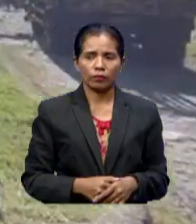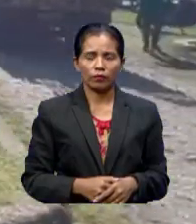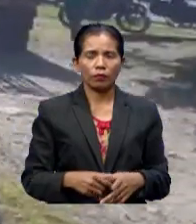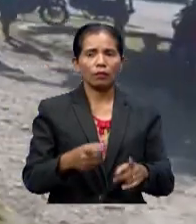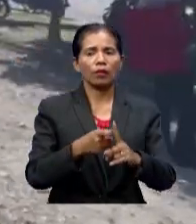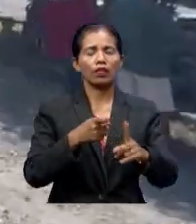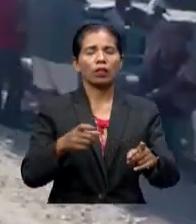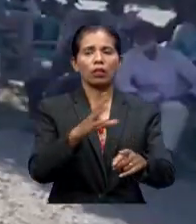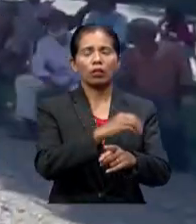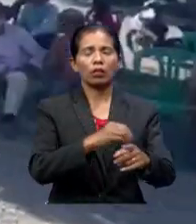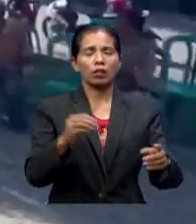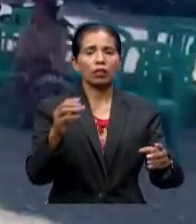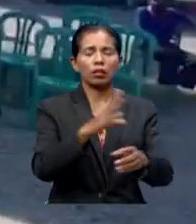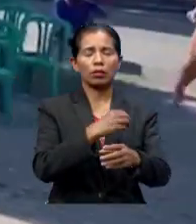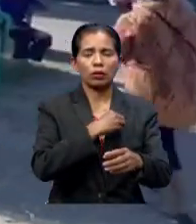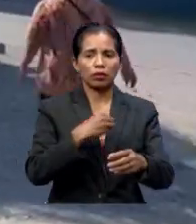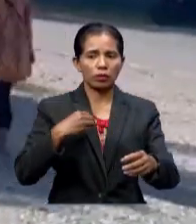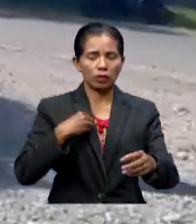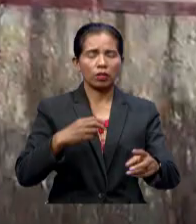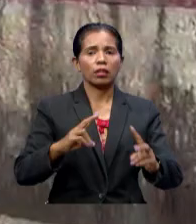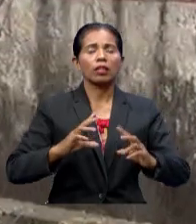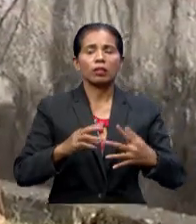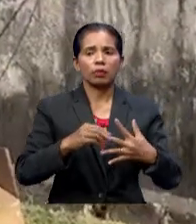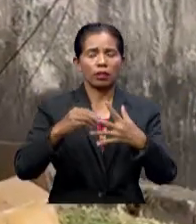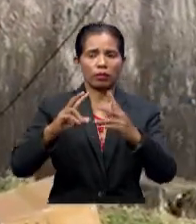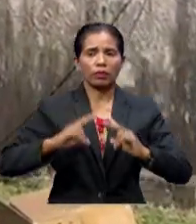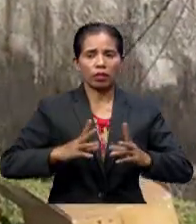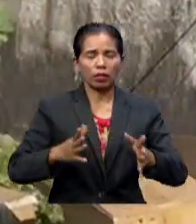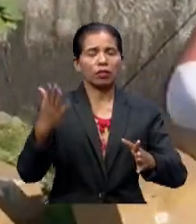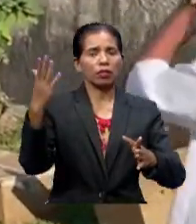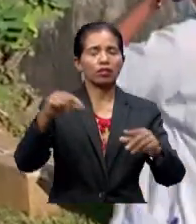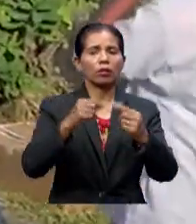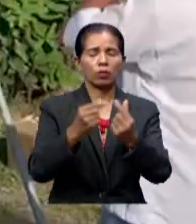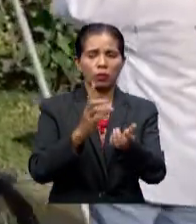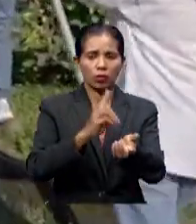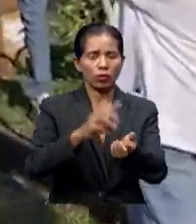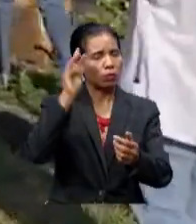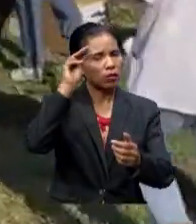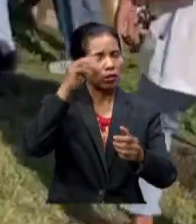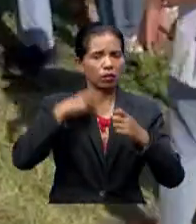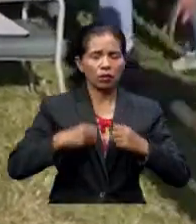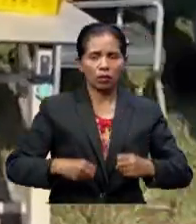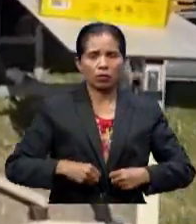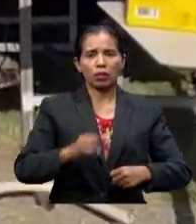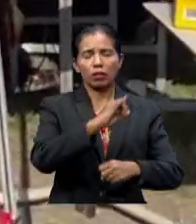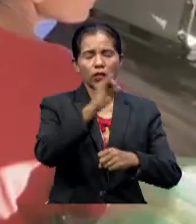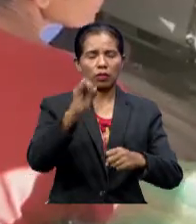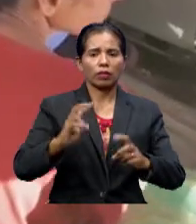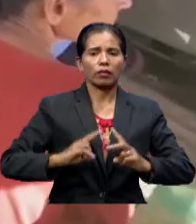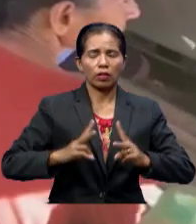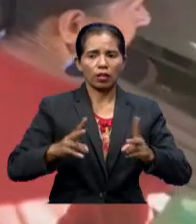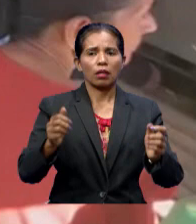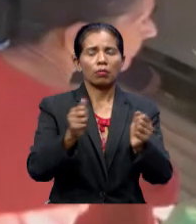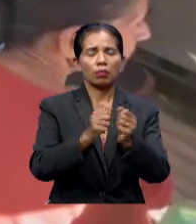Lihusi consulta especializada para veterano Sira e área rural, equipa médico Ministério Saúde identifica veteranos Besic